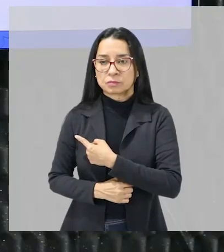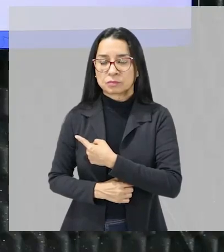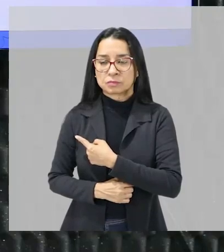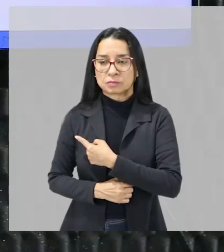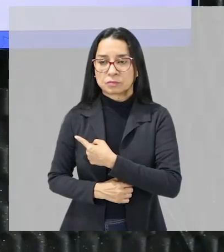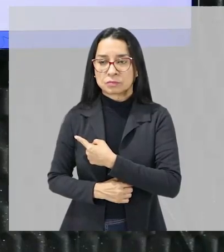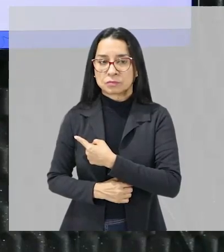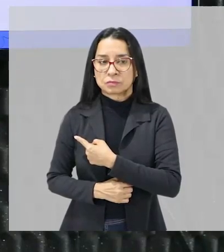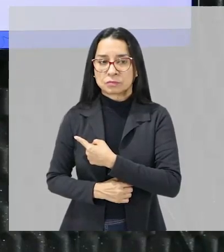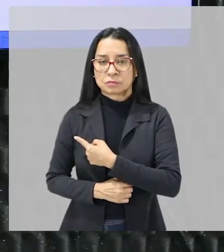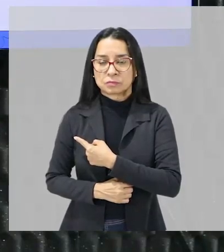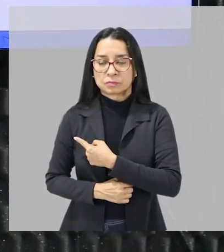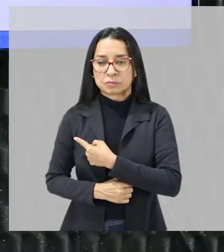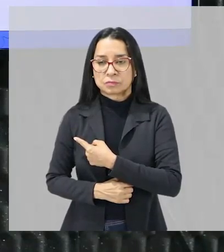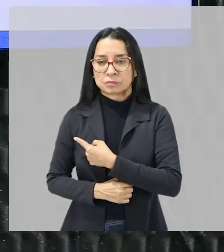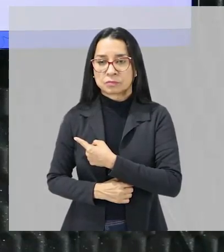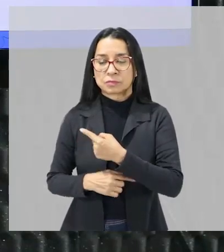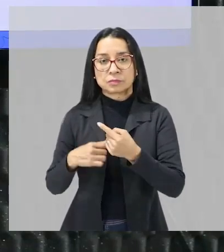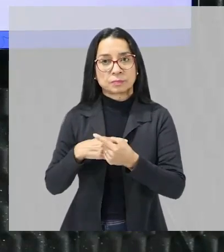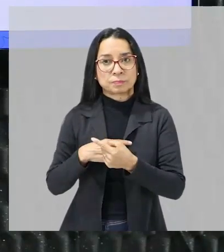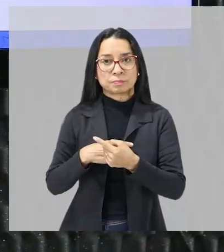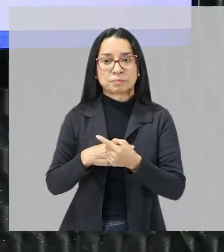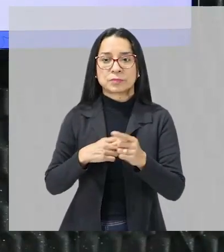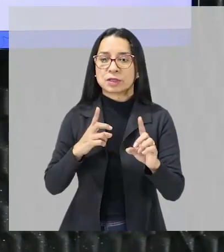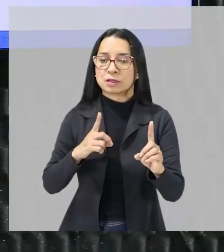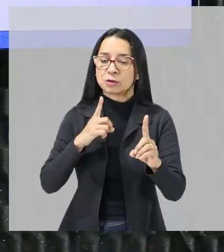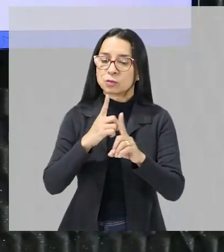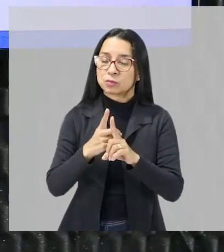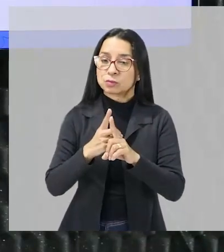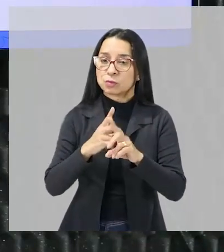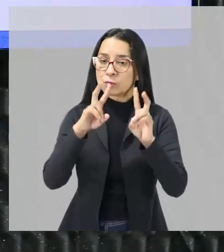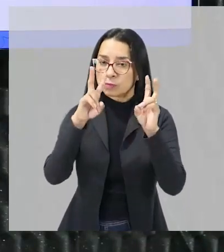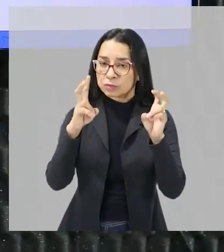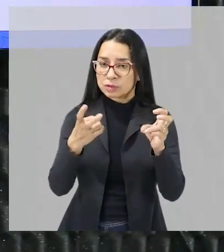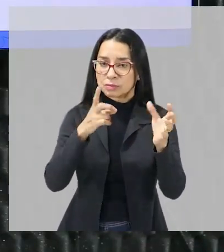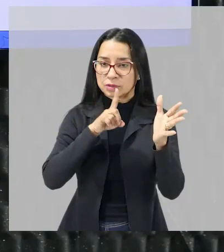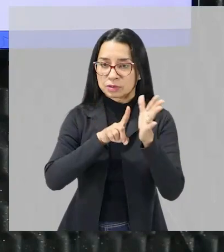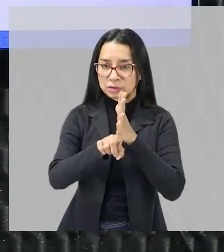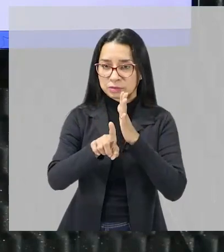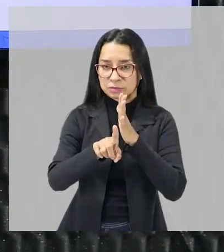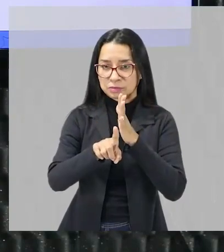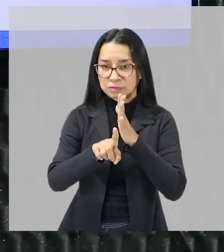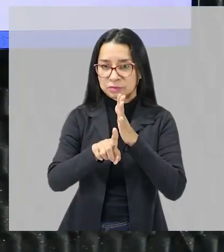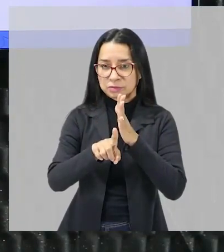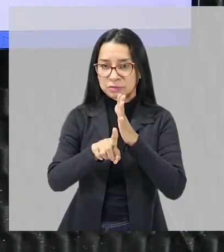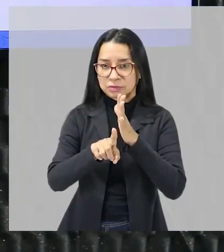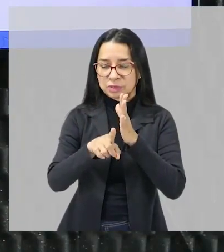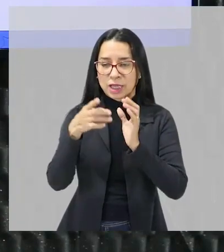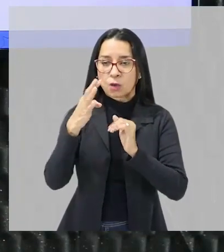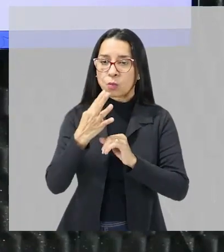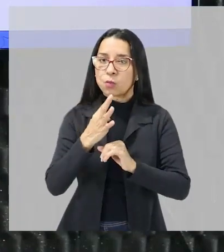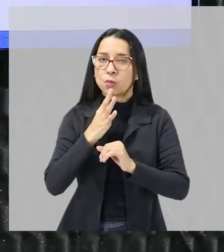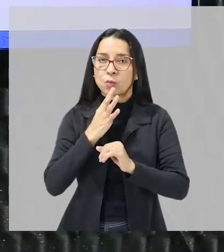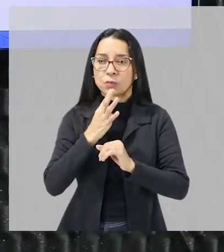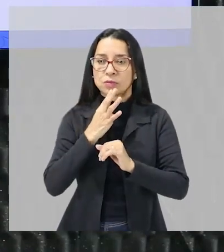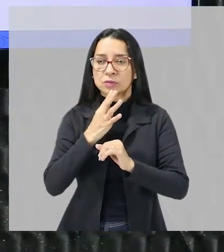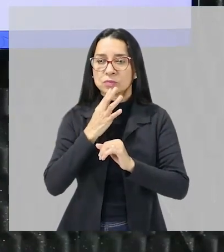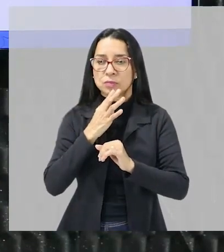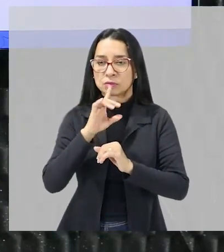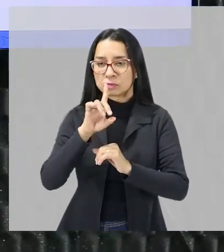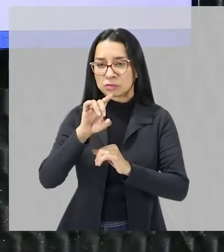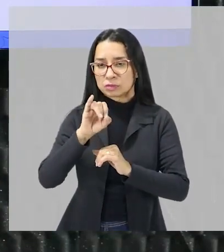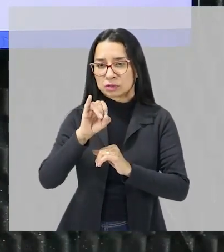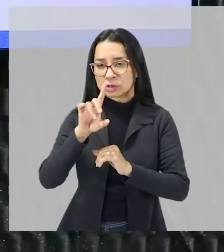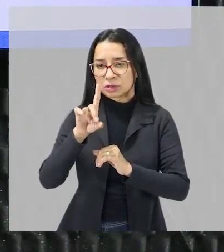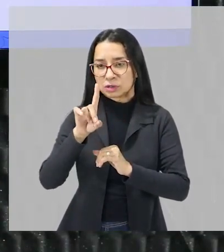de ideologia. Opa, aqui eu achei o tema da questão. É a noção de ideologia, certo? Agora